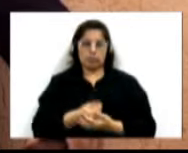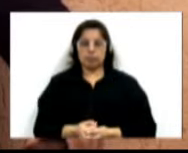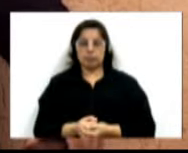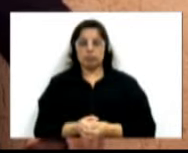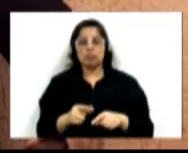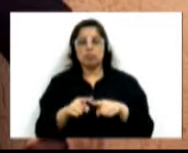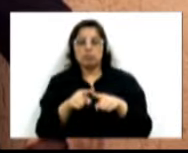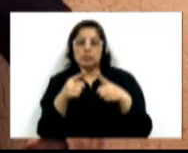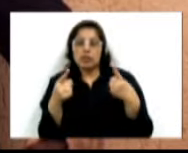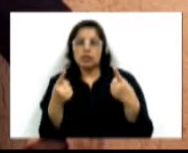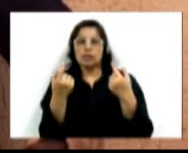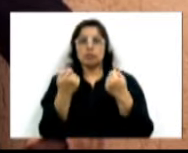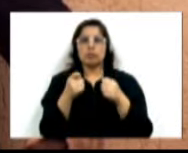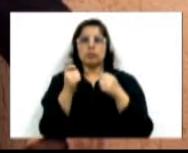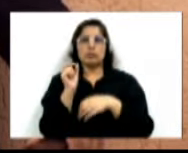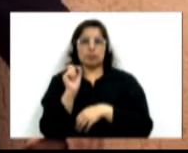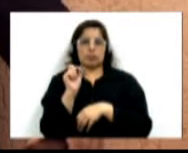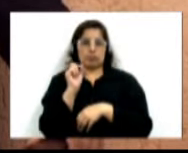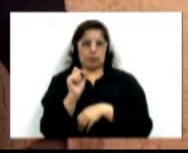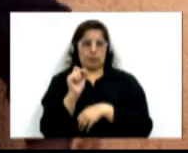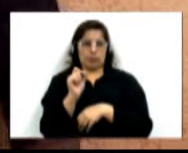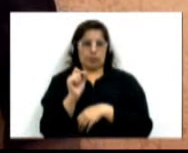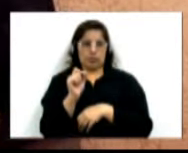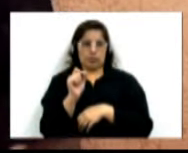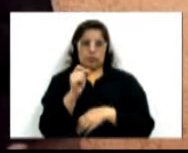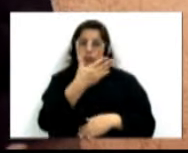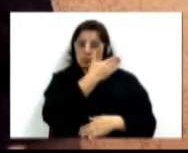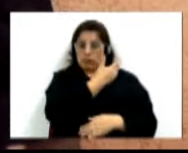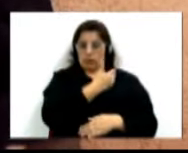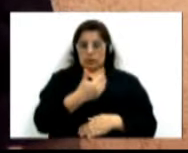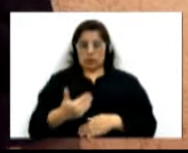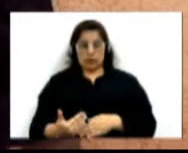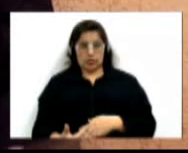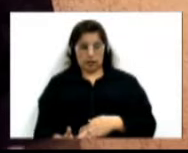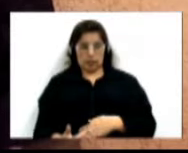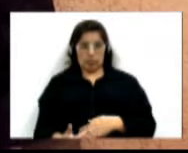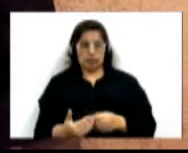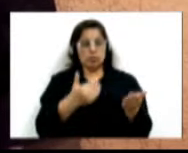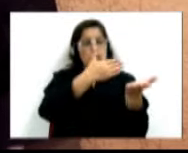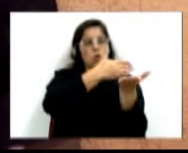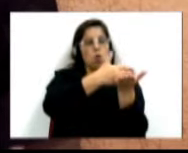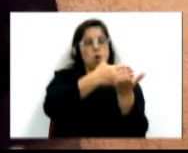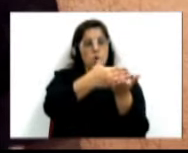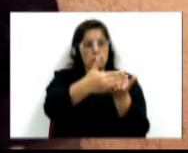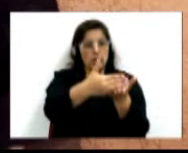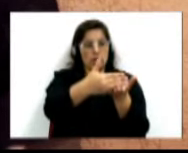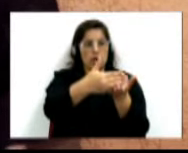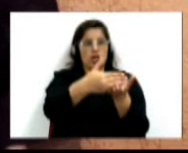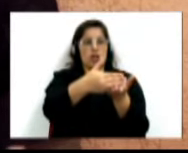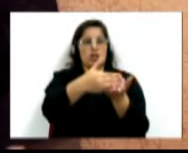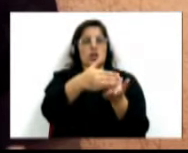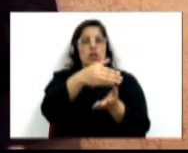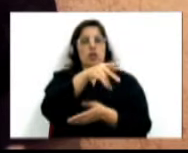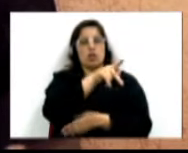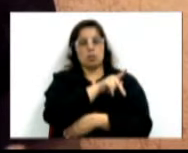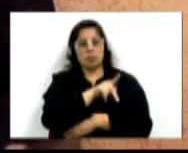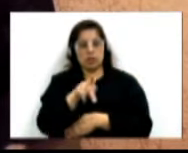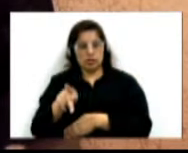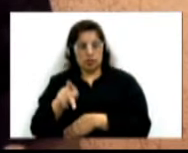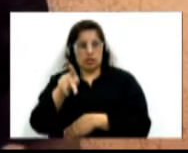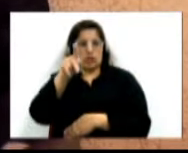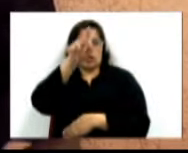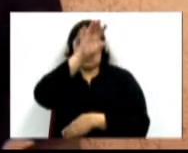urrem, para que nosso judiciário faça com que, desde o presidente da República até os prefeitos, cumpram o seu